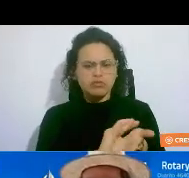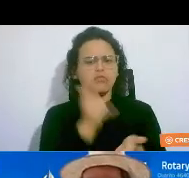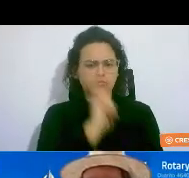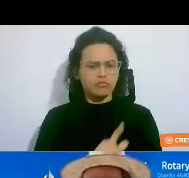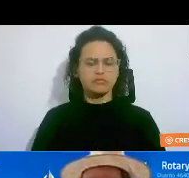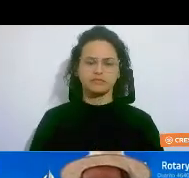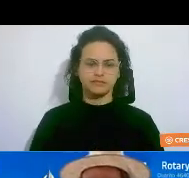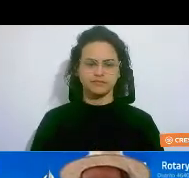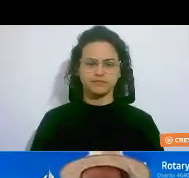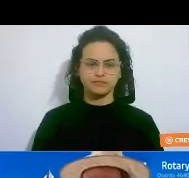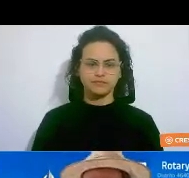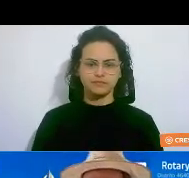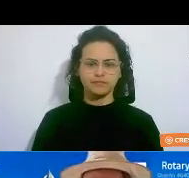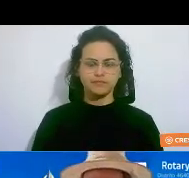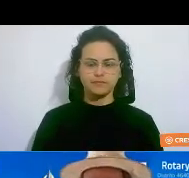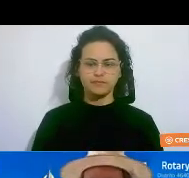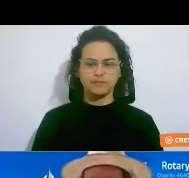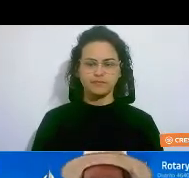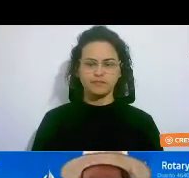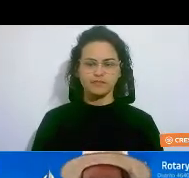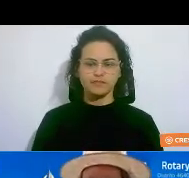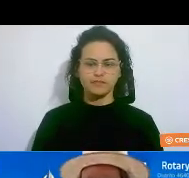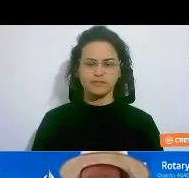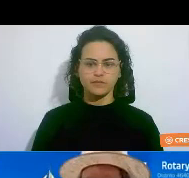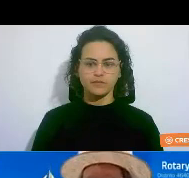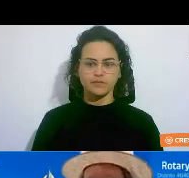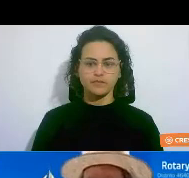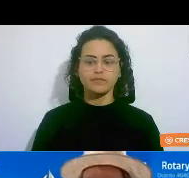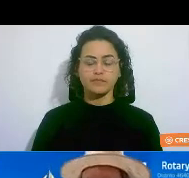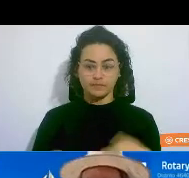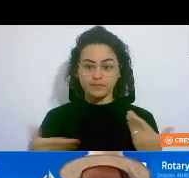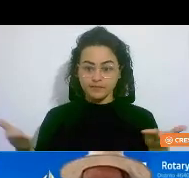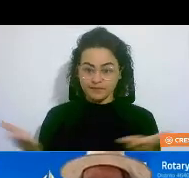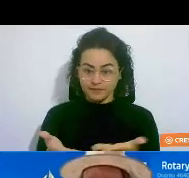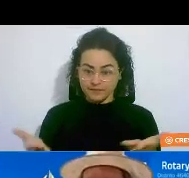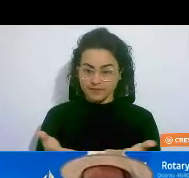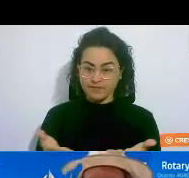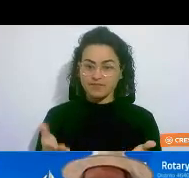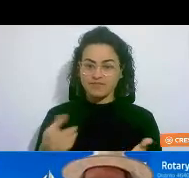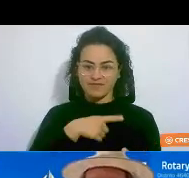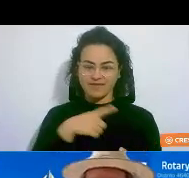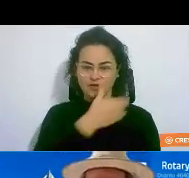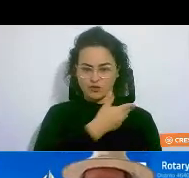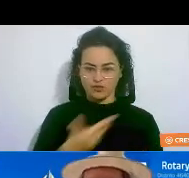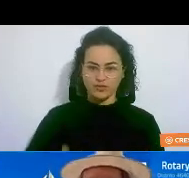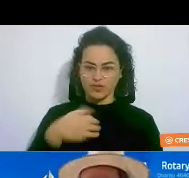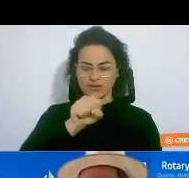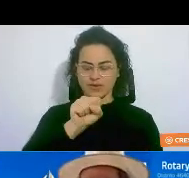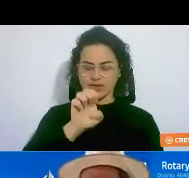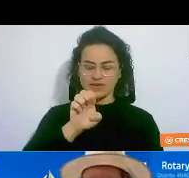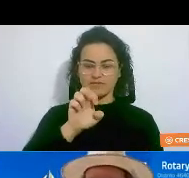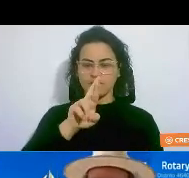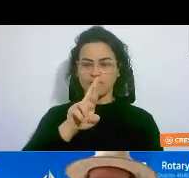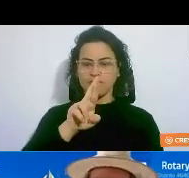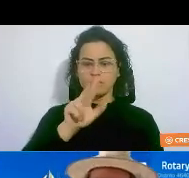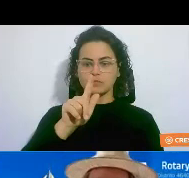se nós, nesse intervalo de tempo aí da governadoria do Sérgio, que estamos à frente da Sociedade Torres, se nós